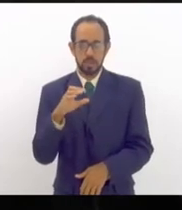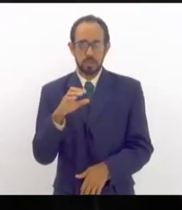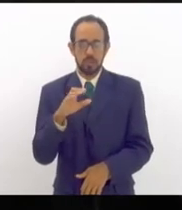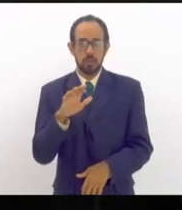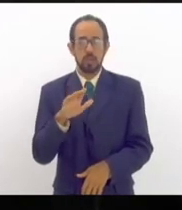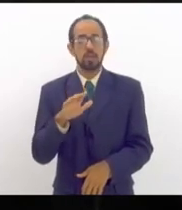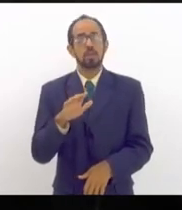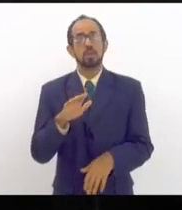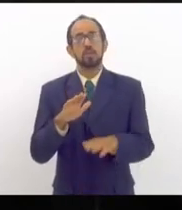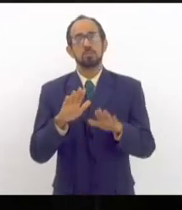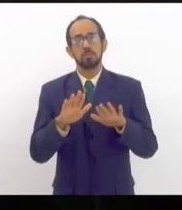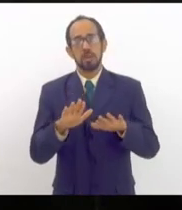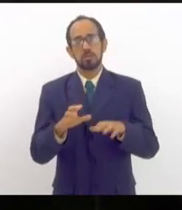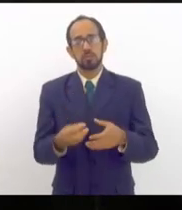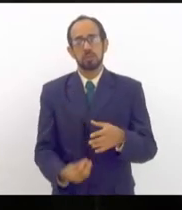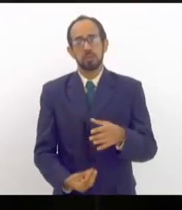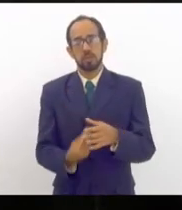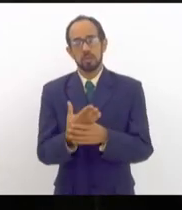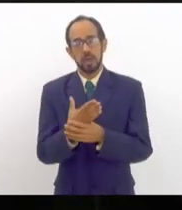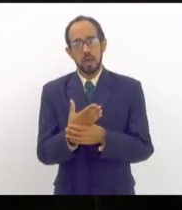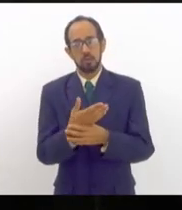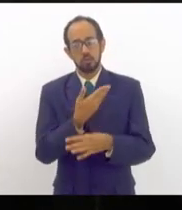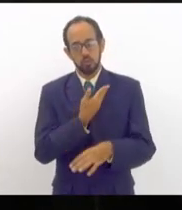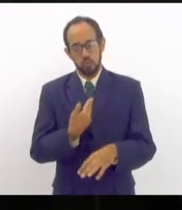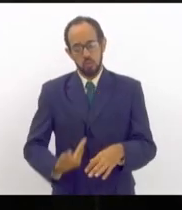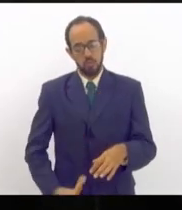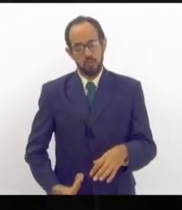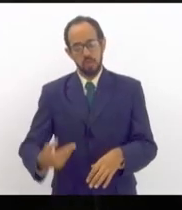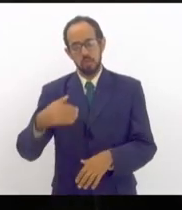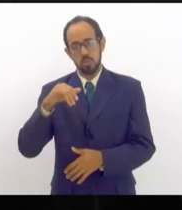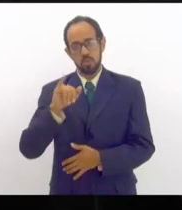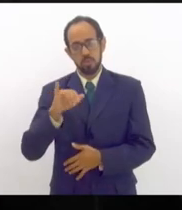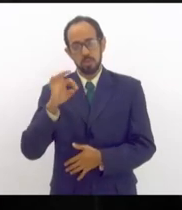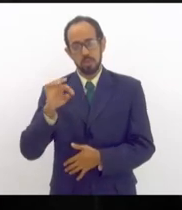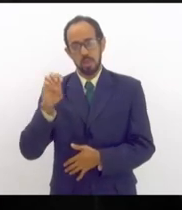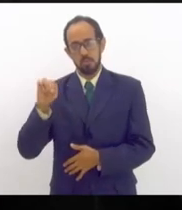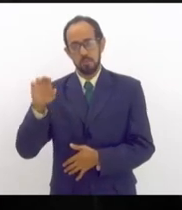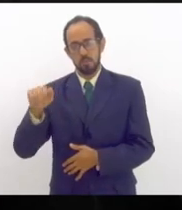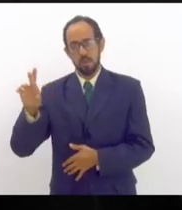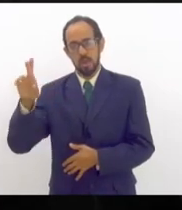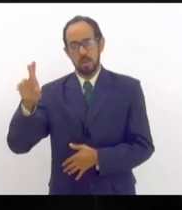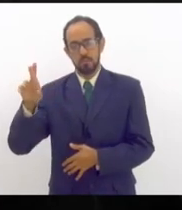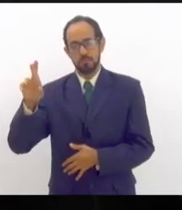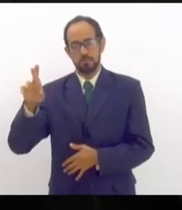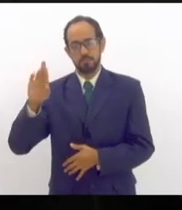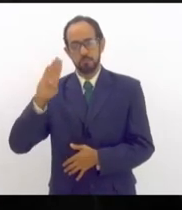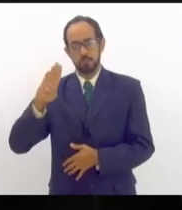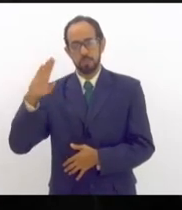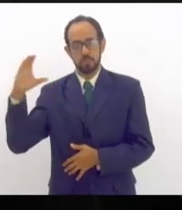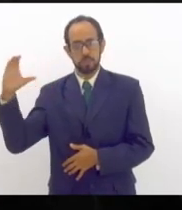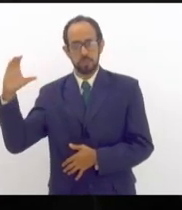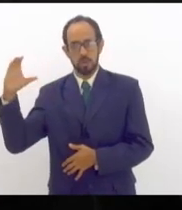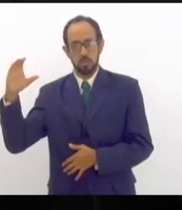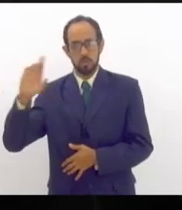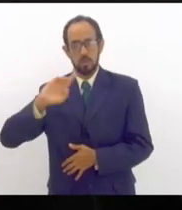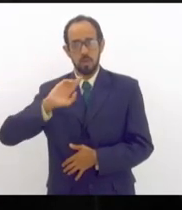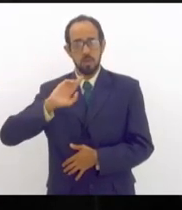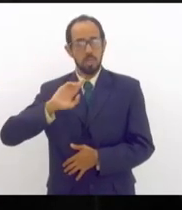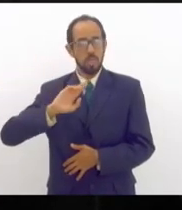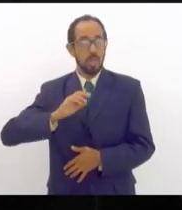criado no governo Itamar e o banco central que não era